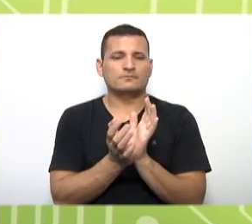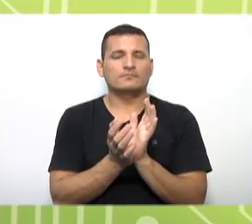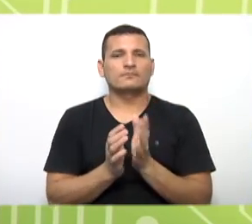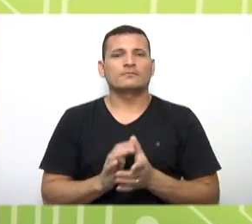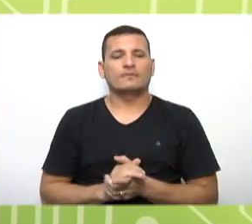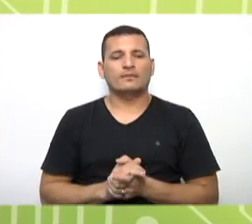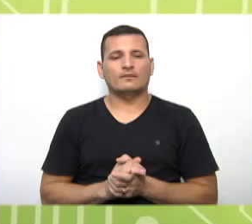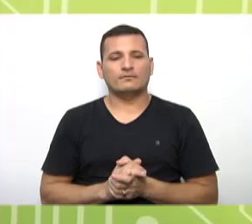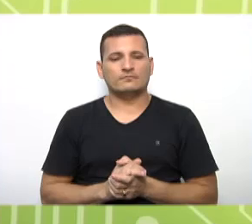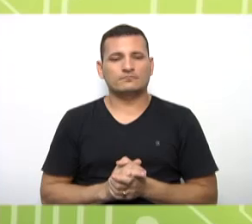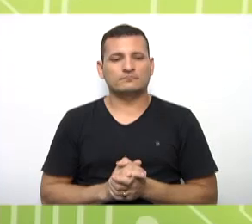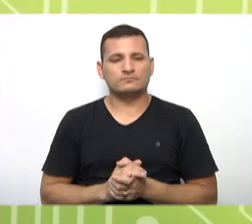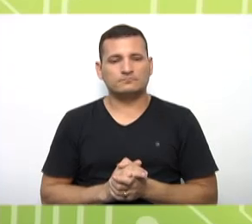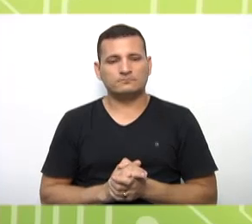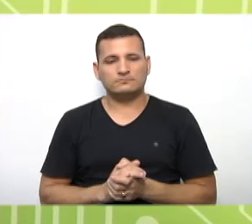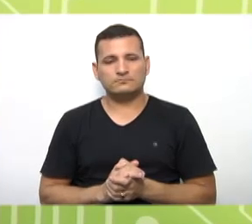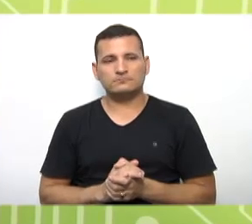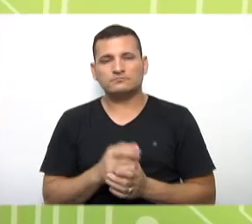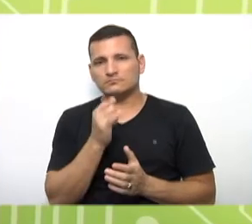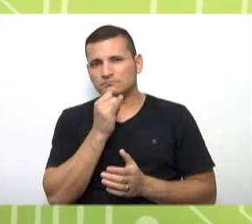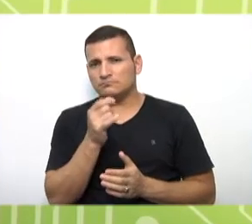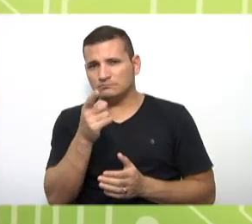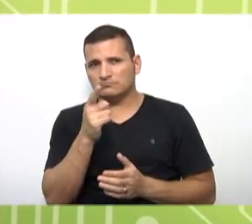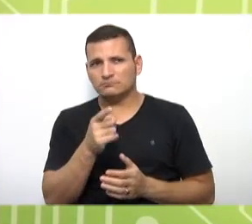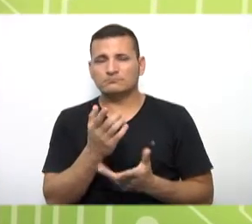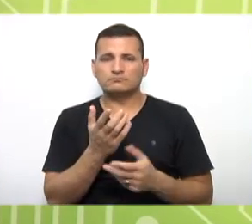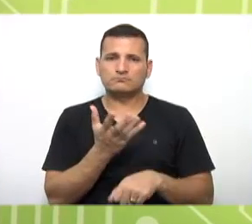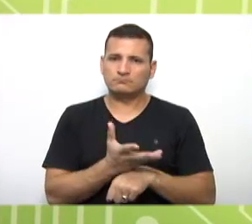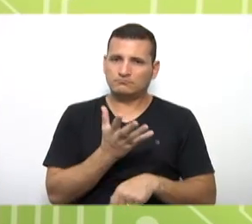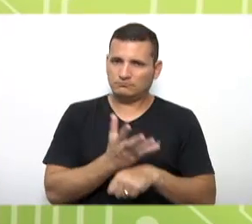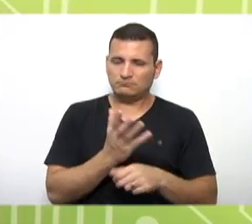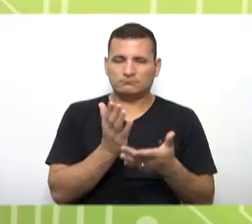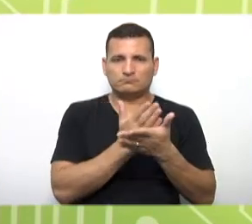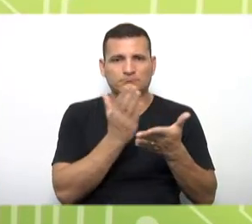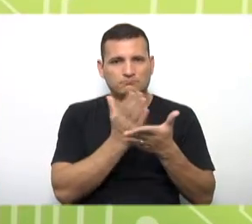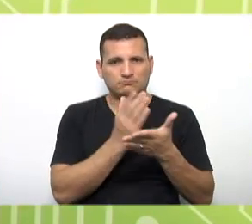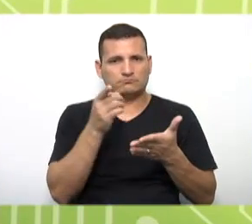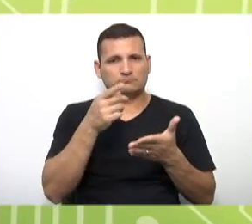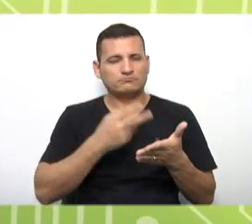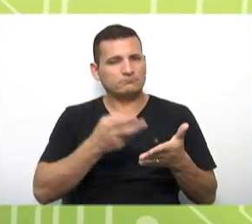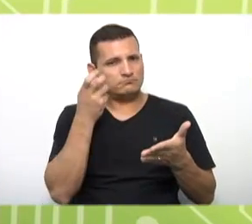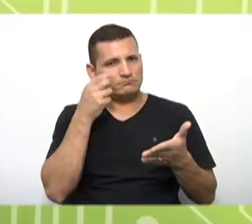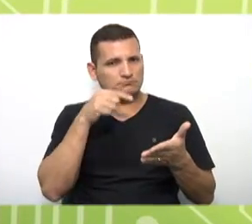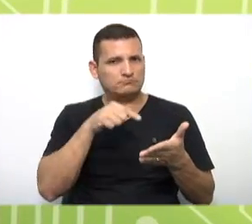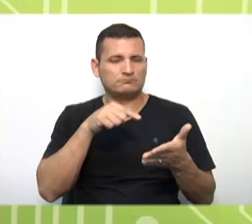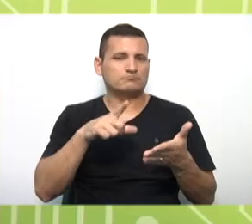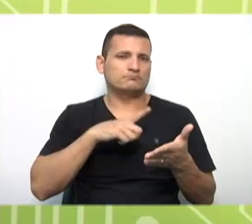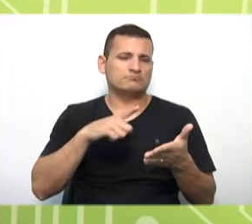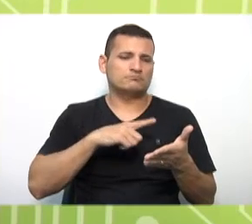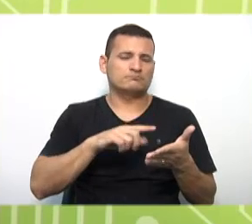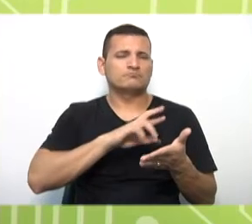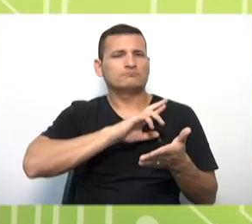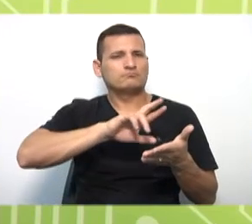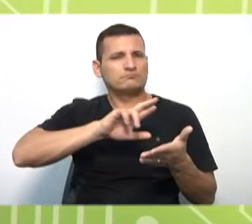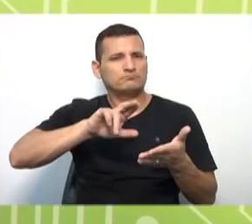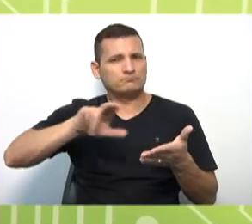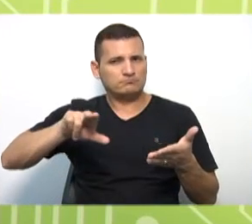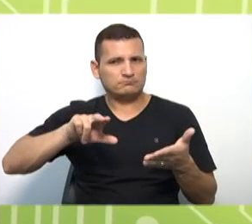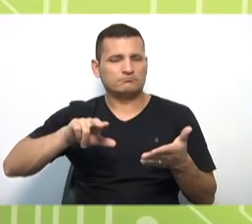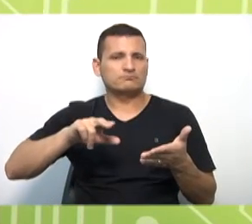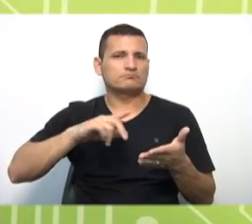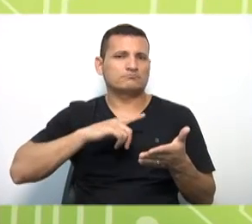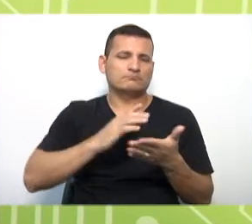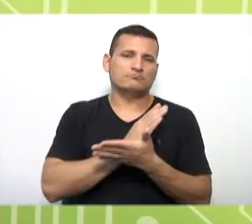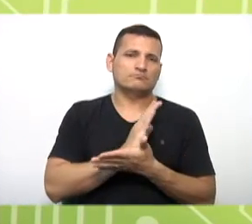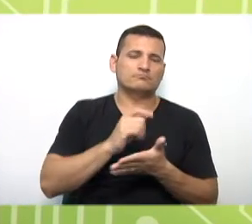aí, se vocês no caderno da nossa disciplina, vocês vão perceber que existem vários, algumas